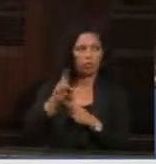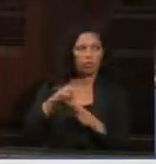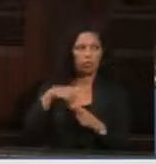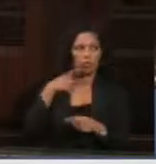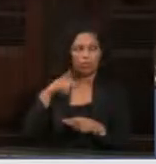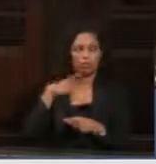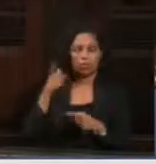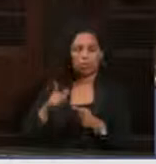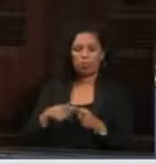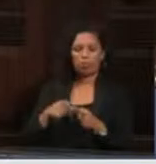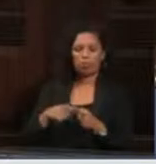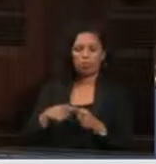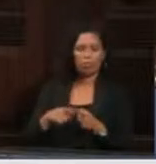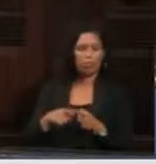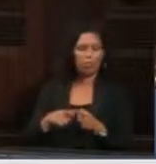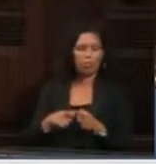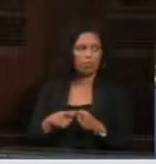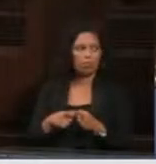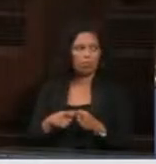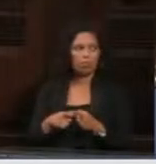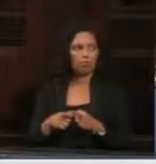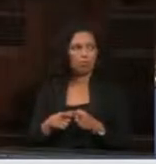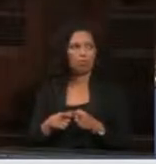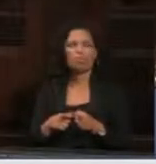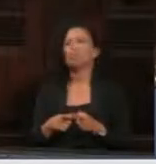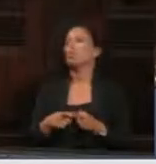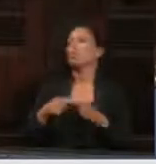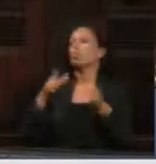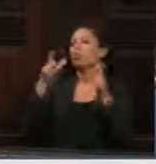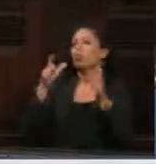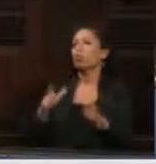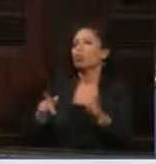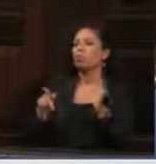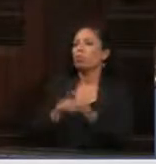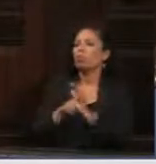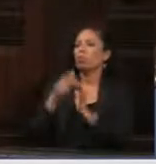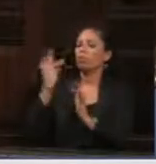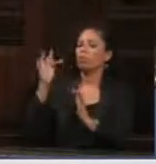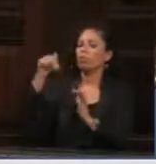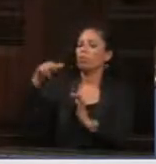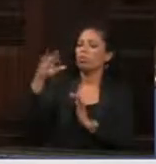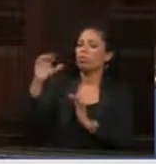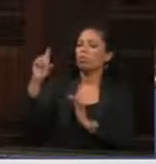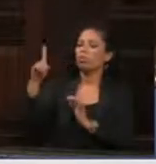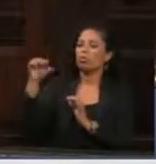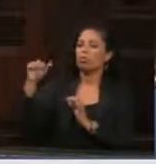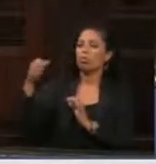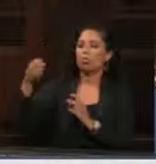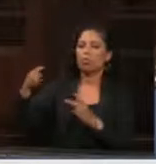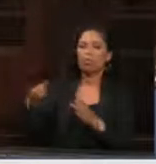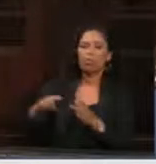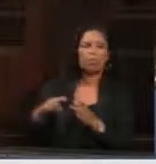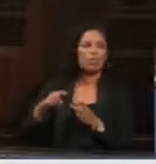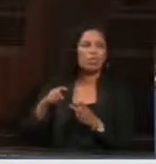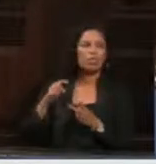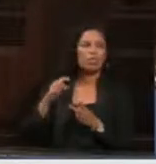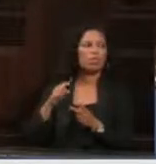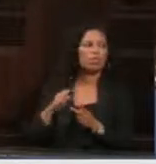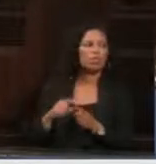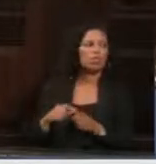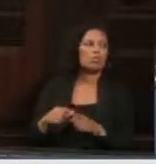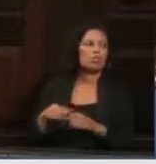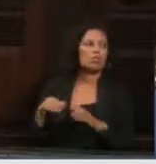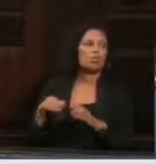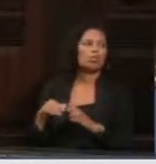no instituto vital brazil importante pólo de pesquisa é situado em niterói ligado à secretaria de